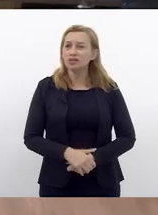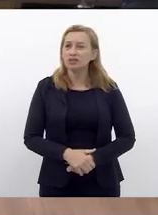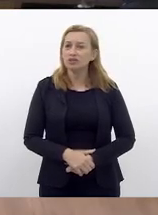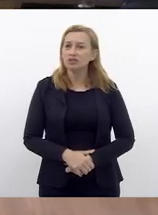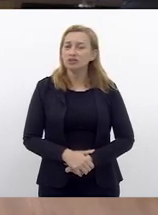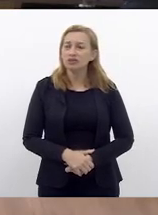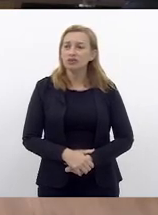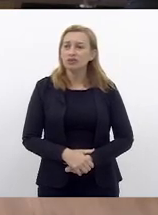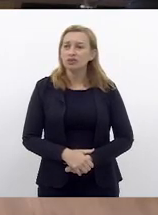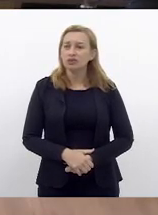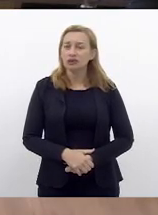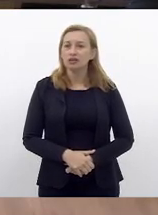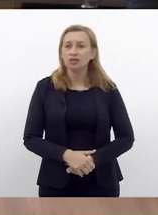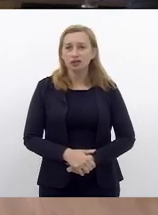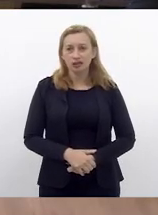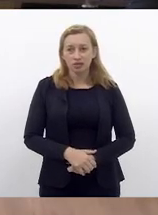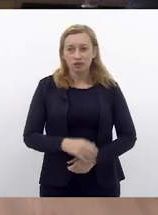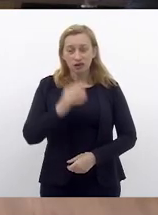Félix.